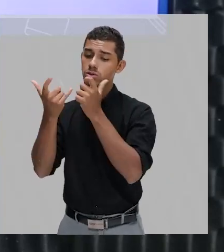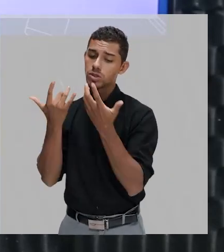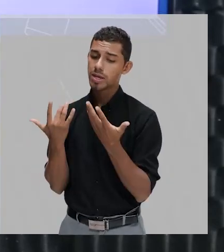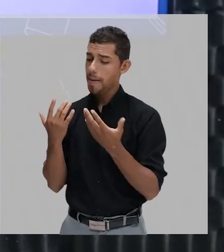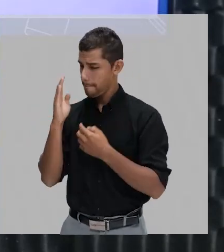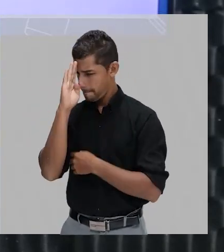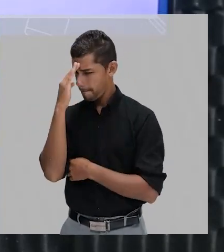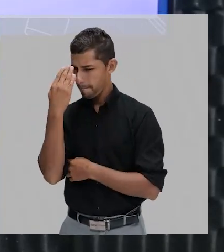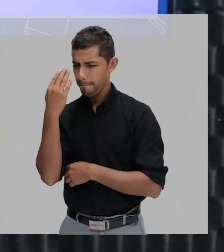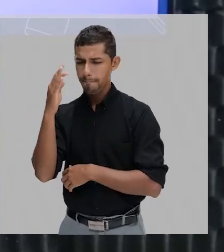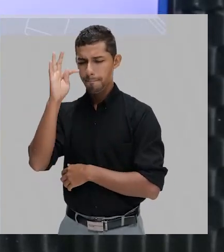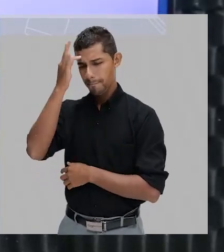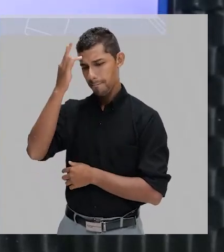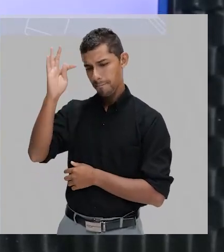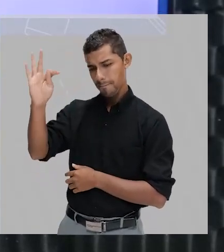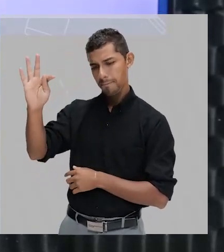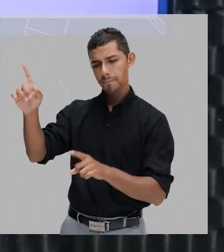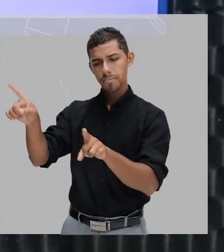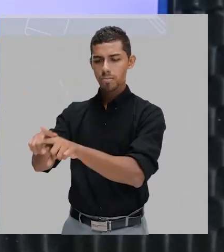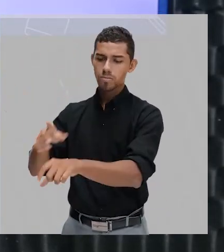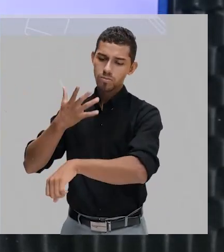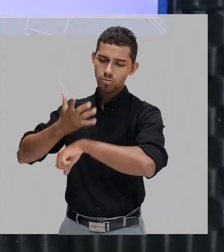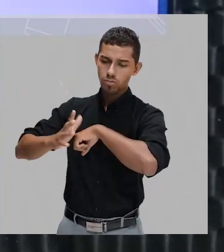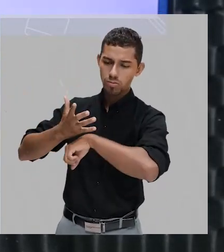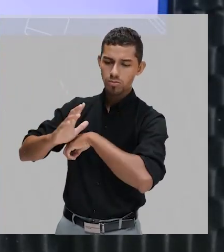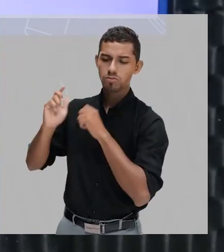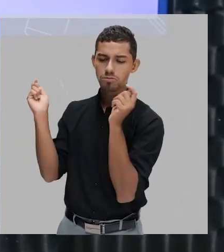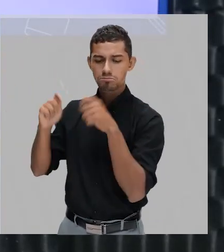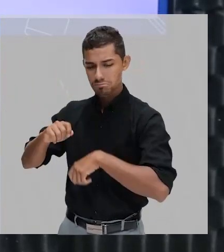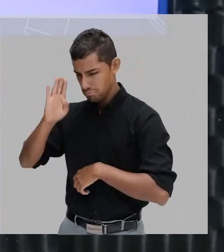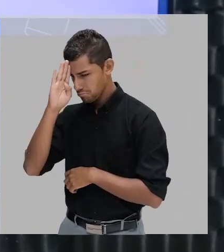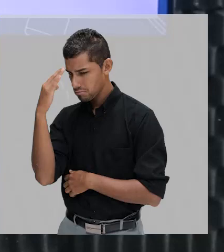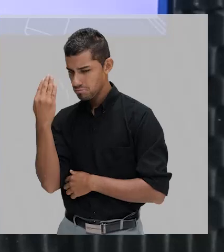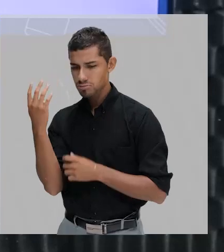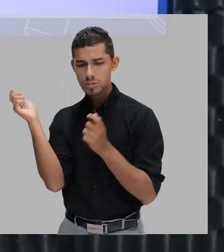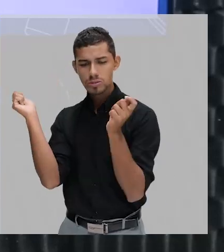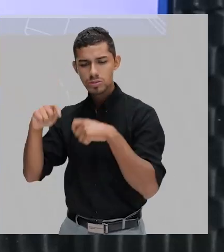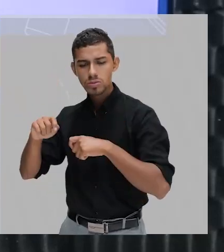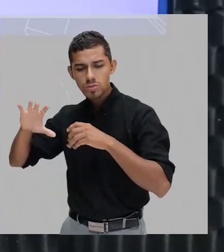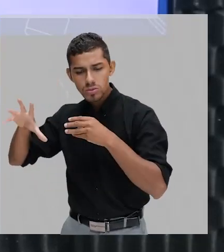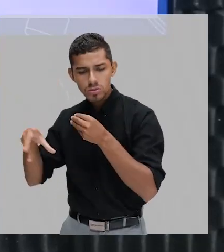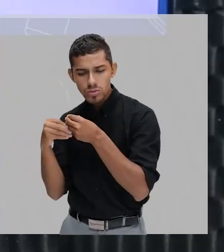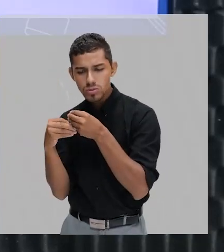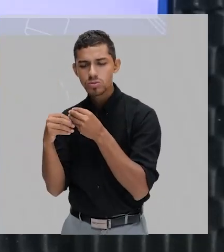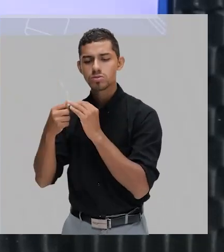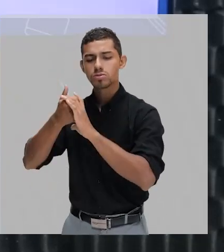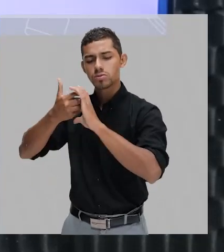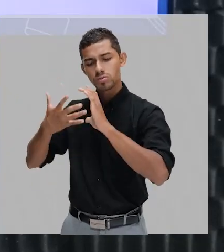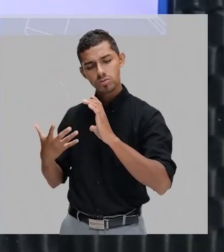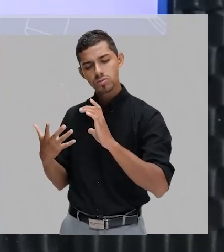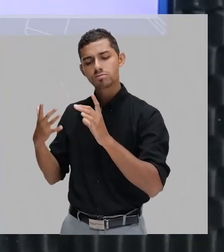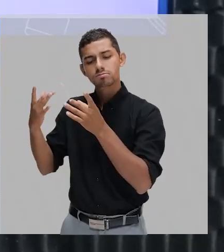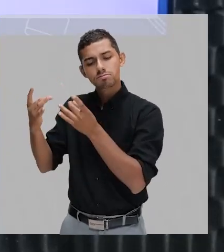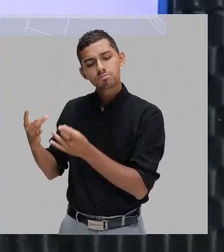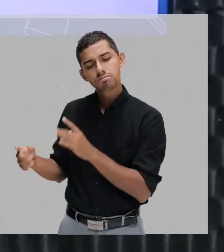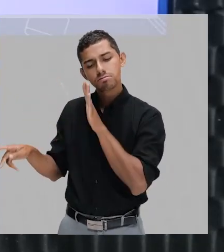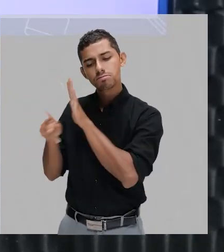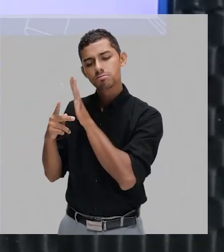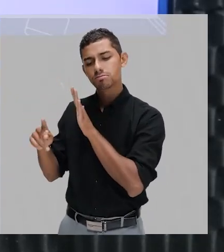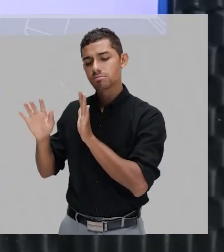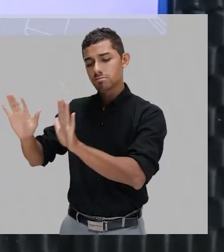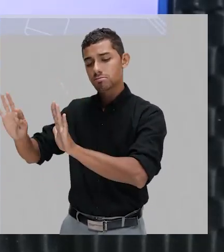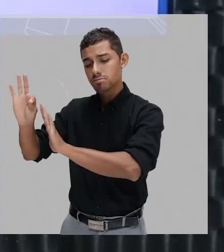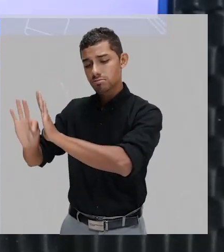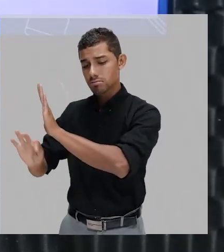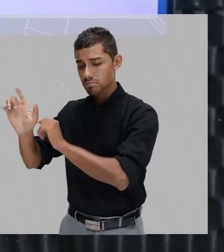princípios teóricos ou práticos. Esses princípios podem ser entendidos como um conjunto de características específicas que diferenciam